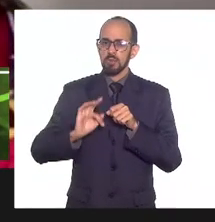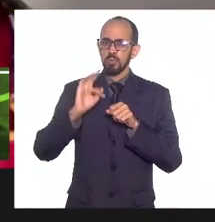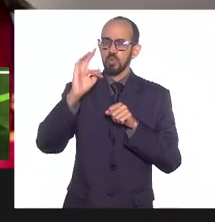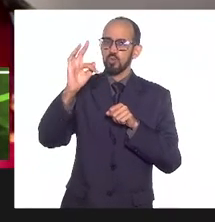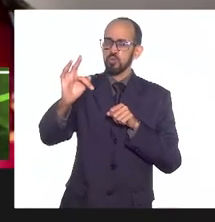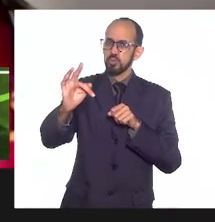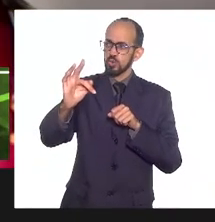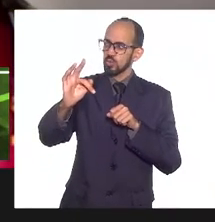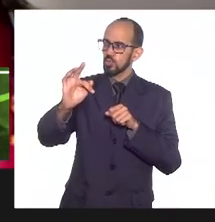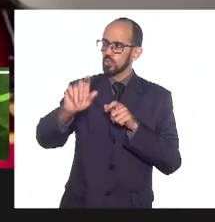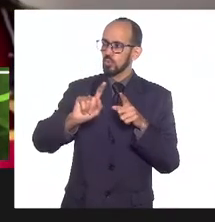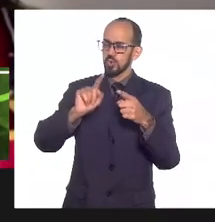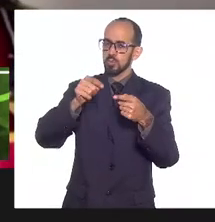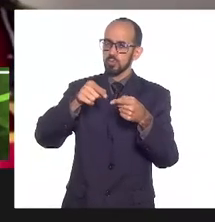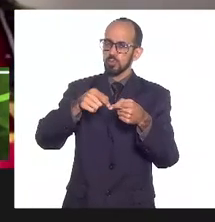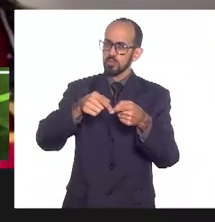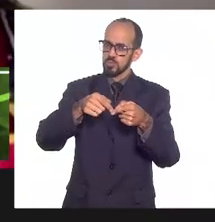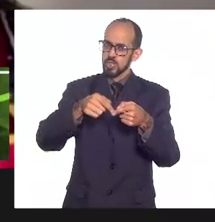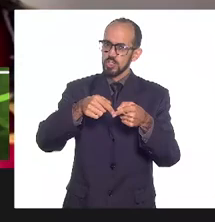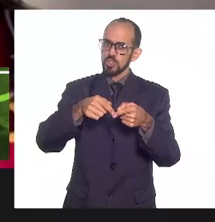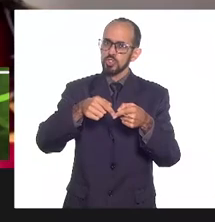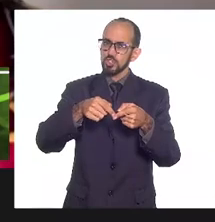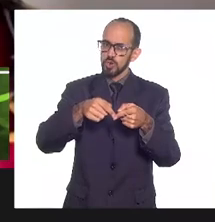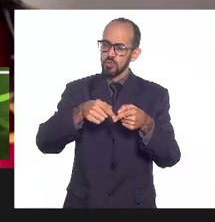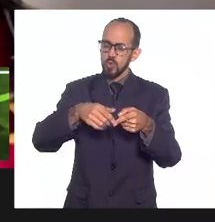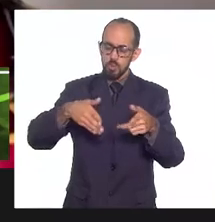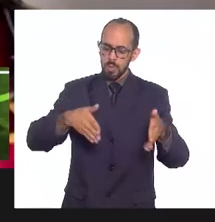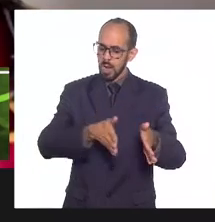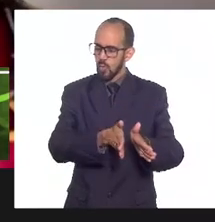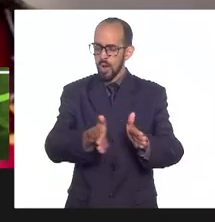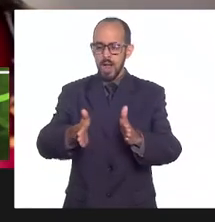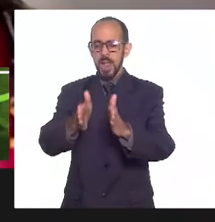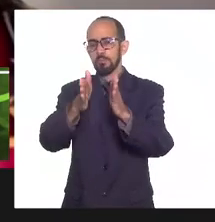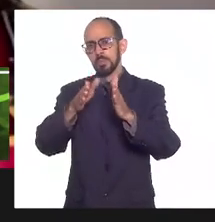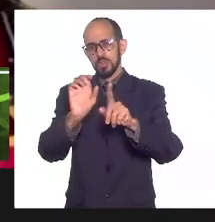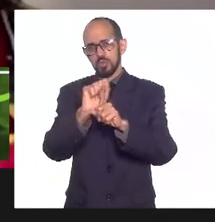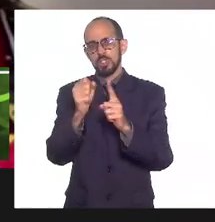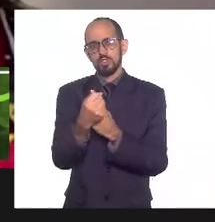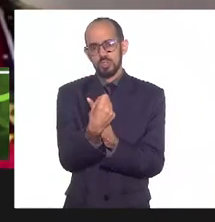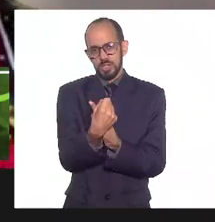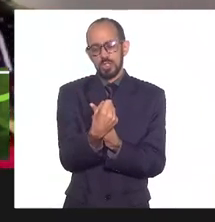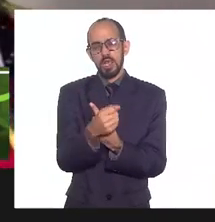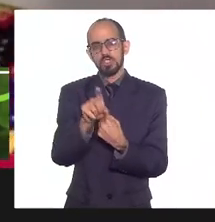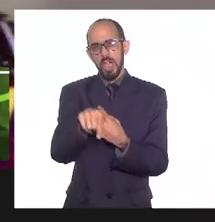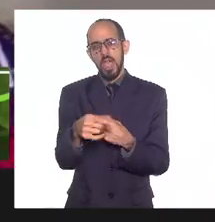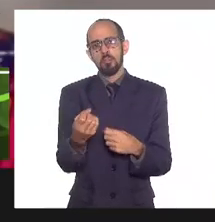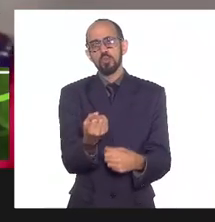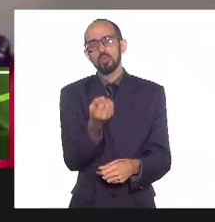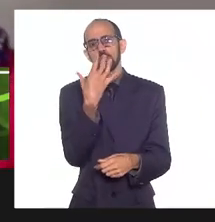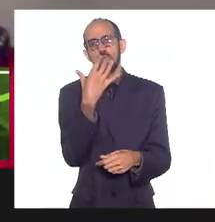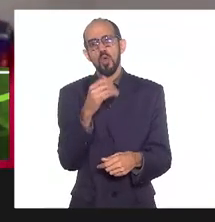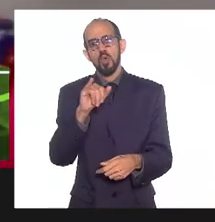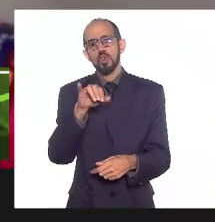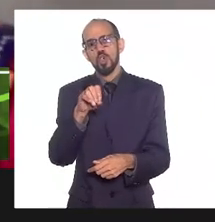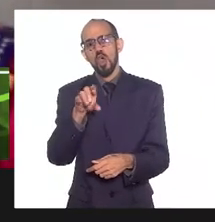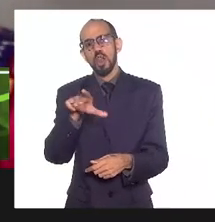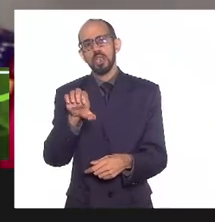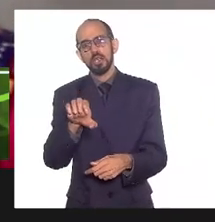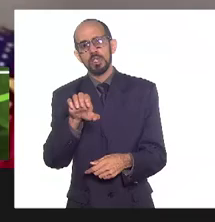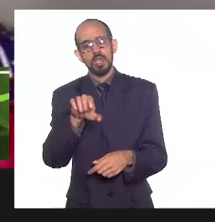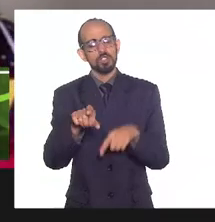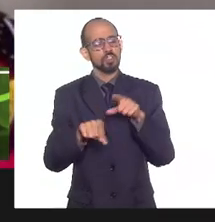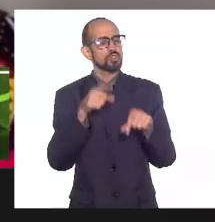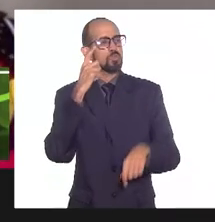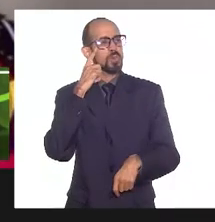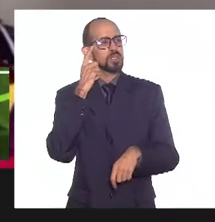para pautar inclusive para onde caminhar a sociedade acho que é muito bom e olha muito salutar essa reflexão